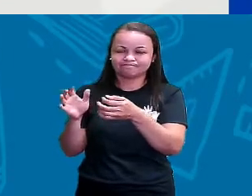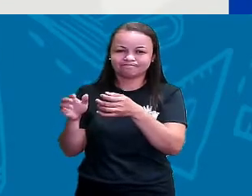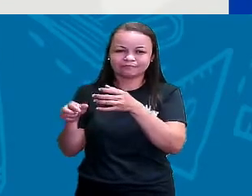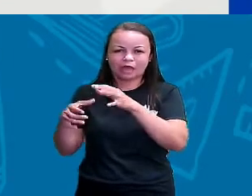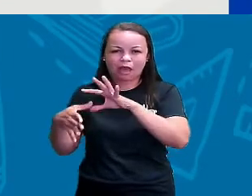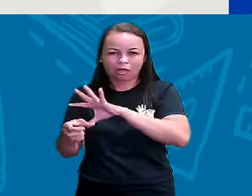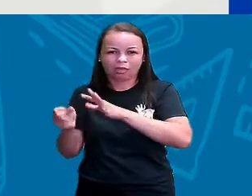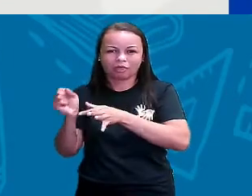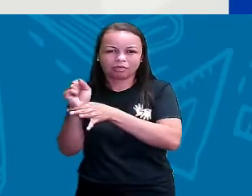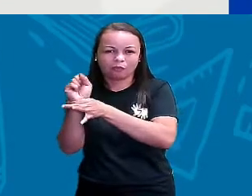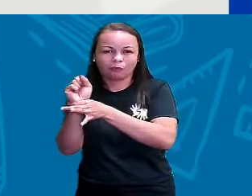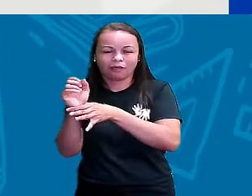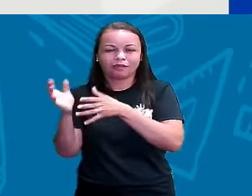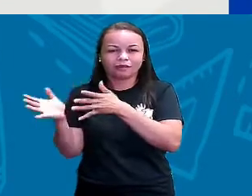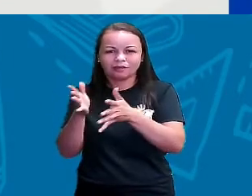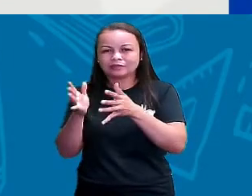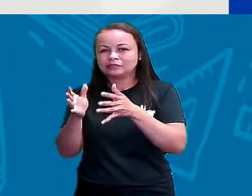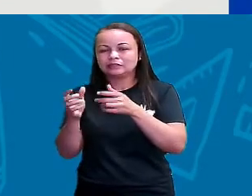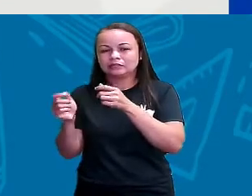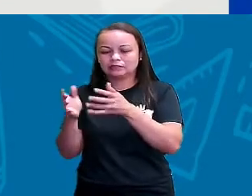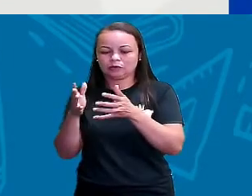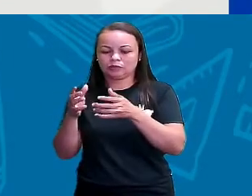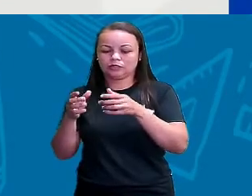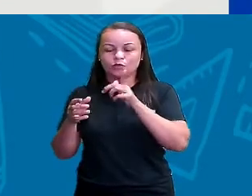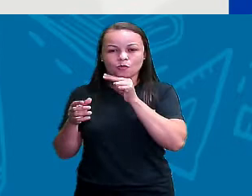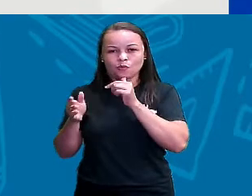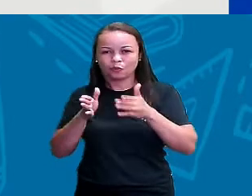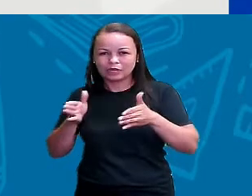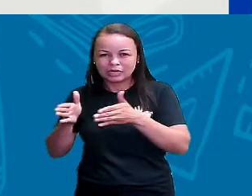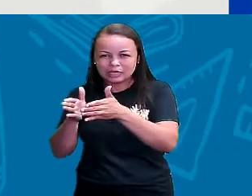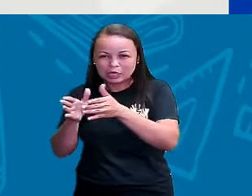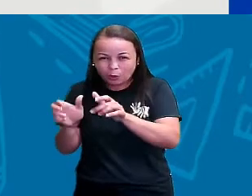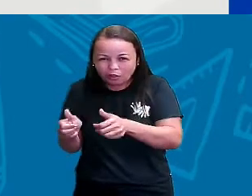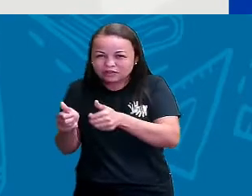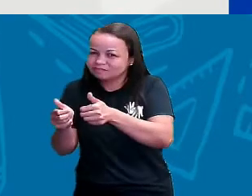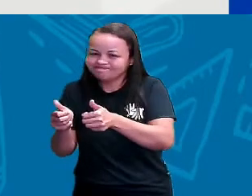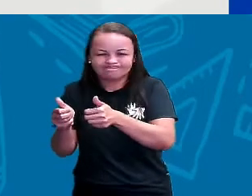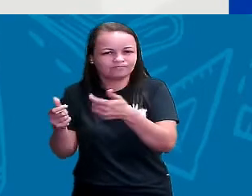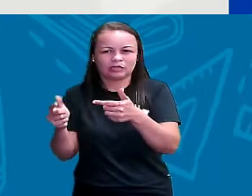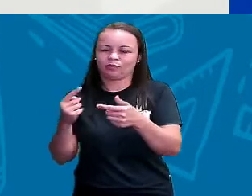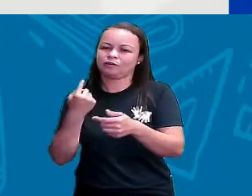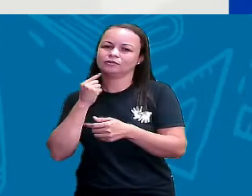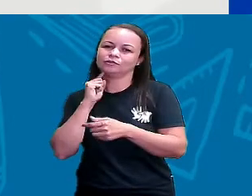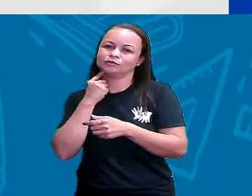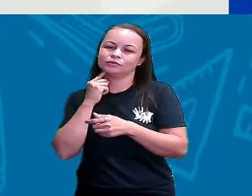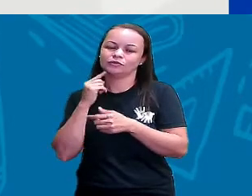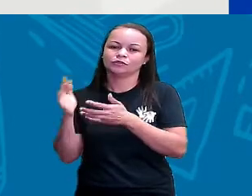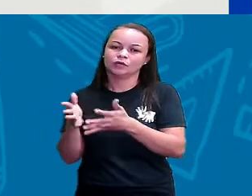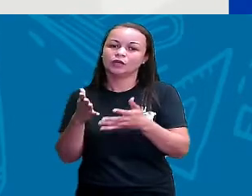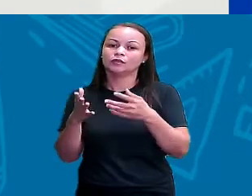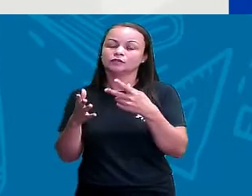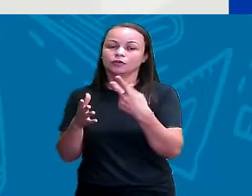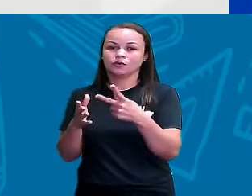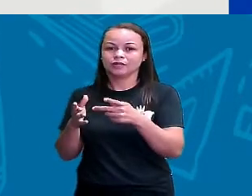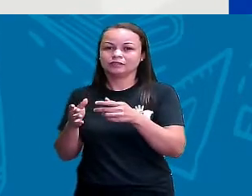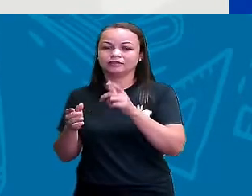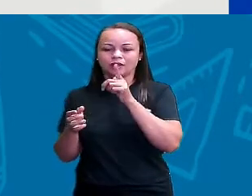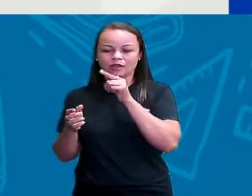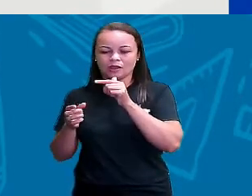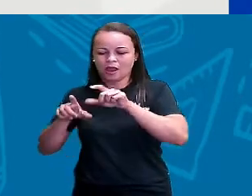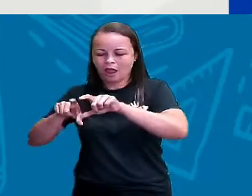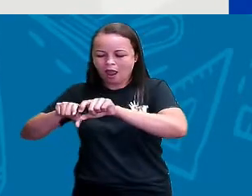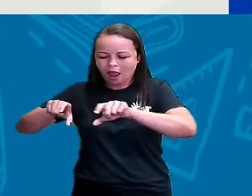aquele mesmo rio ele já não está mais saudável, ele já está poluído, provavelmente ali esgoto